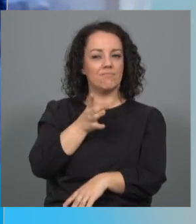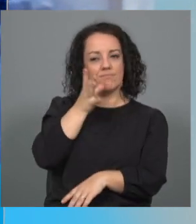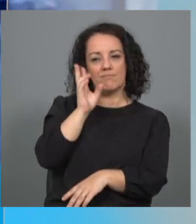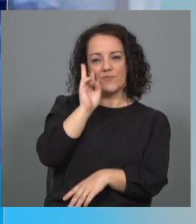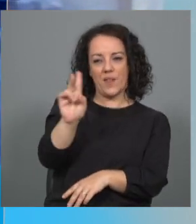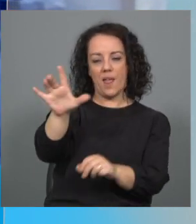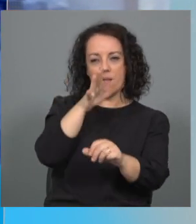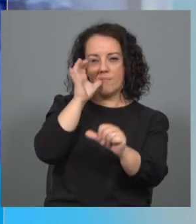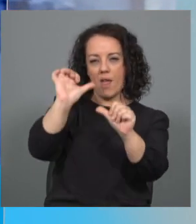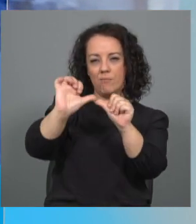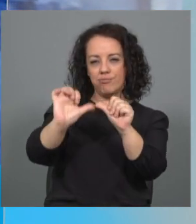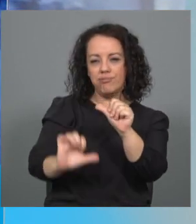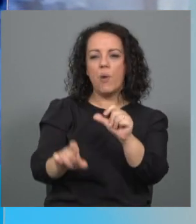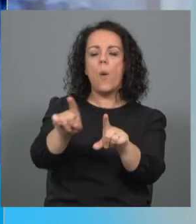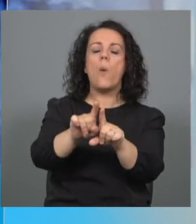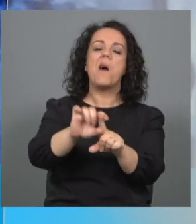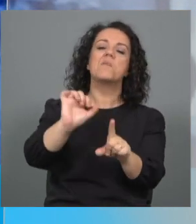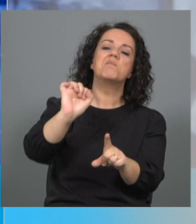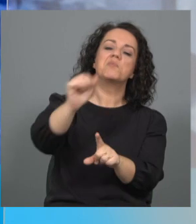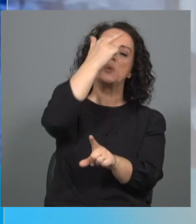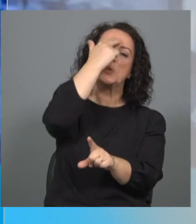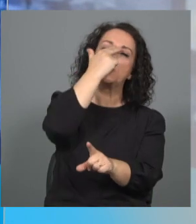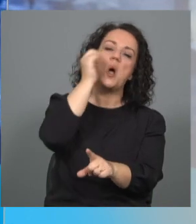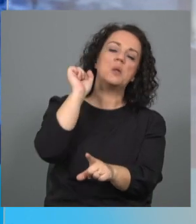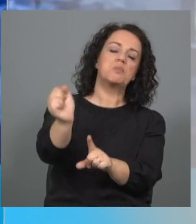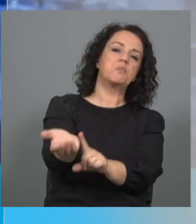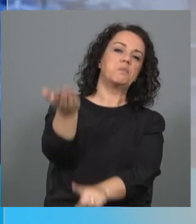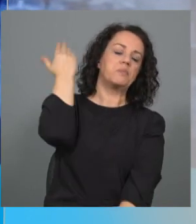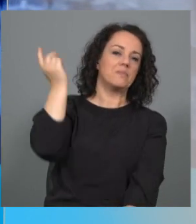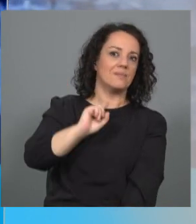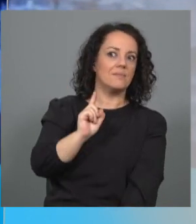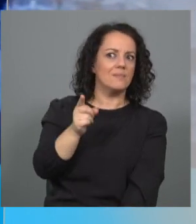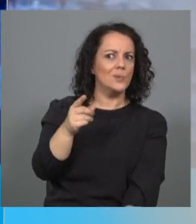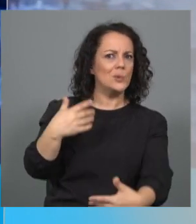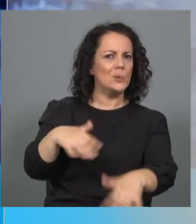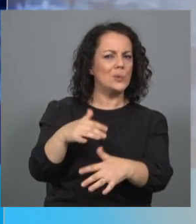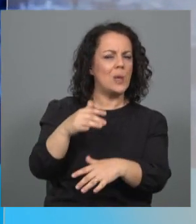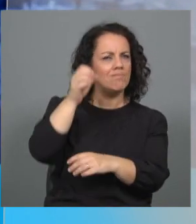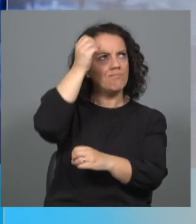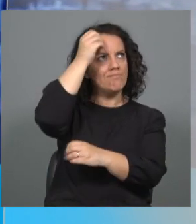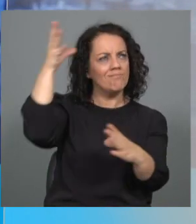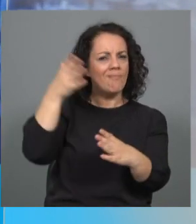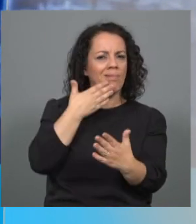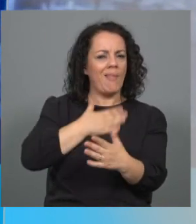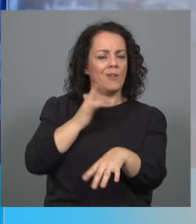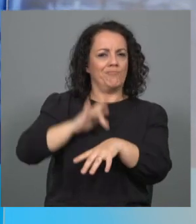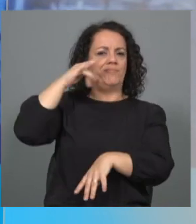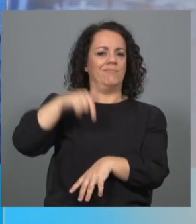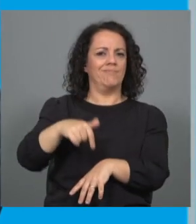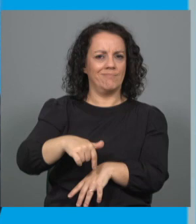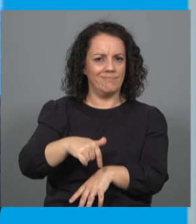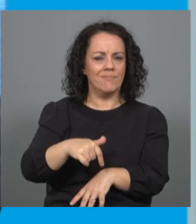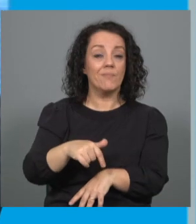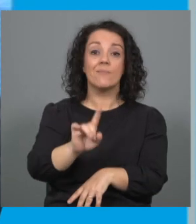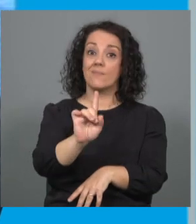como arqueologia ou mera história, mas é algo que nos toca de forma muito direta. A arqueologia é importante, mas não